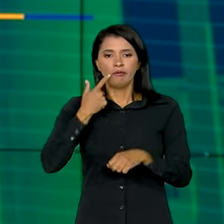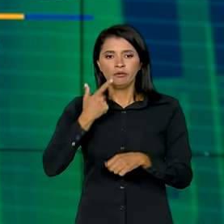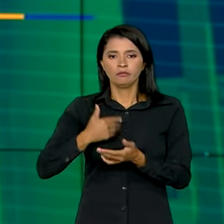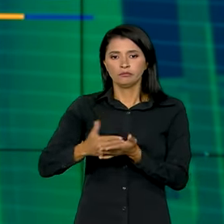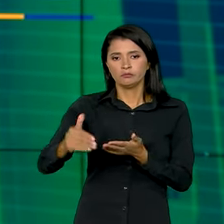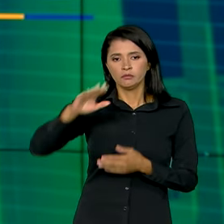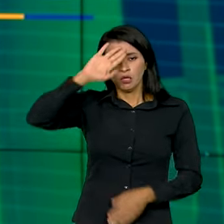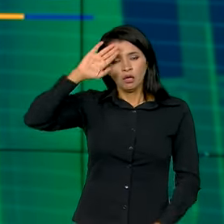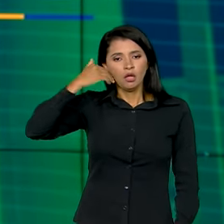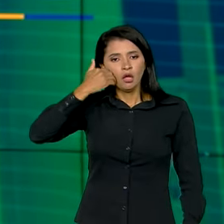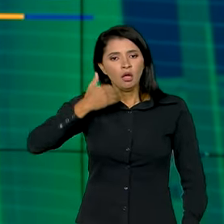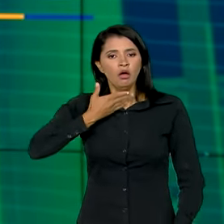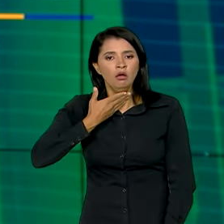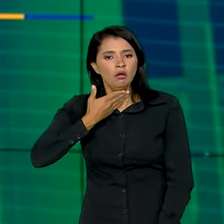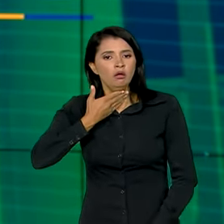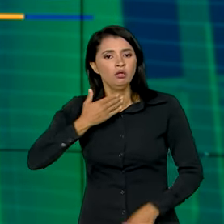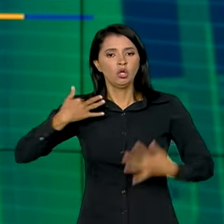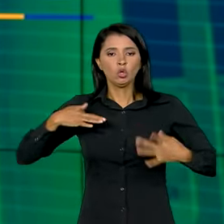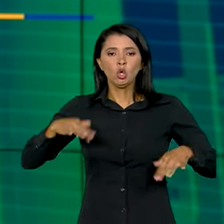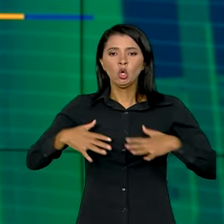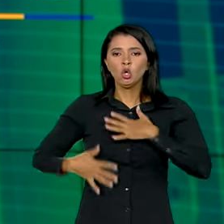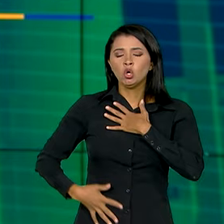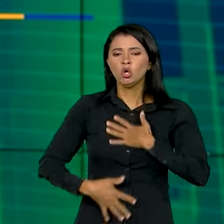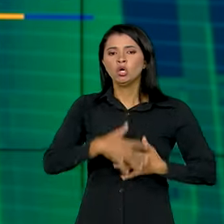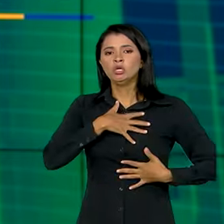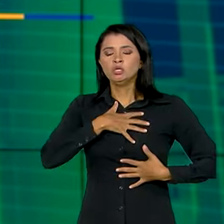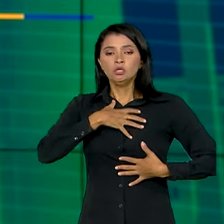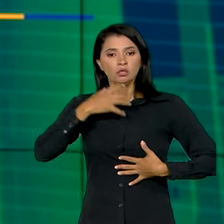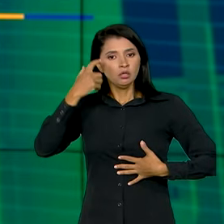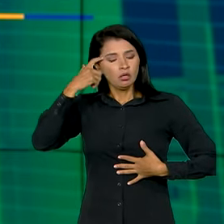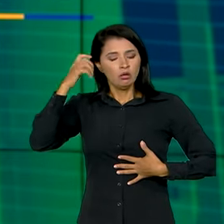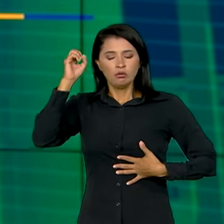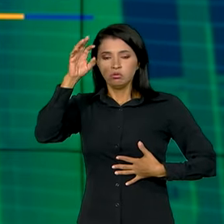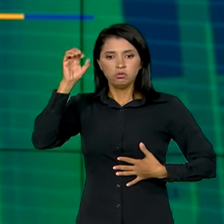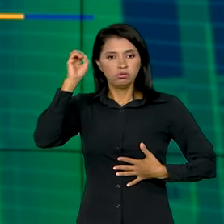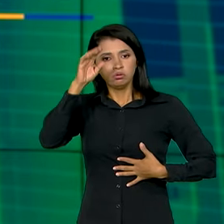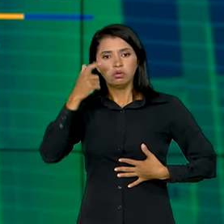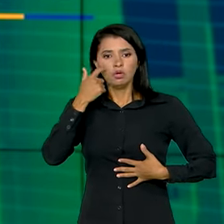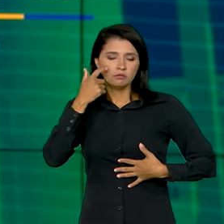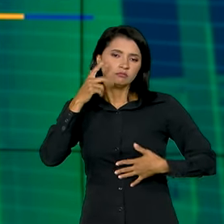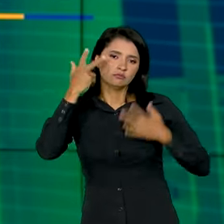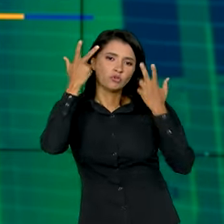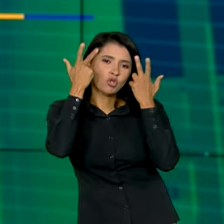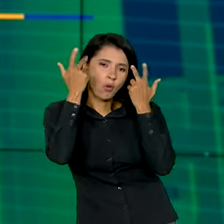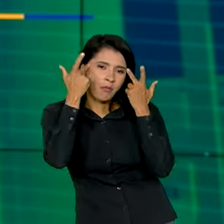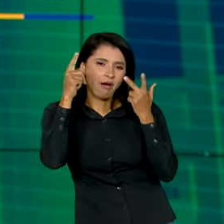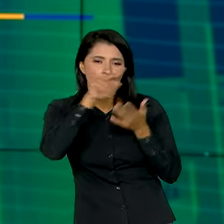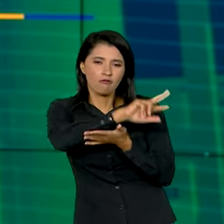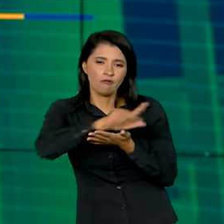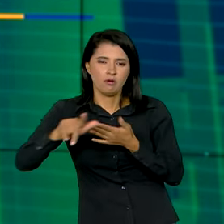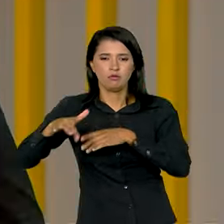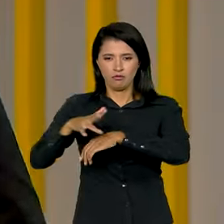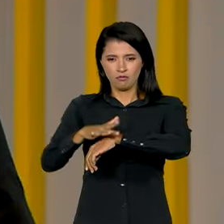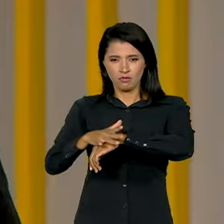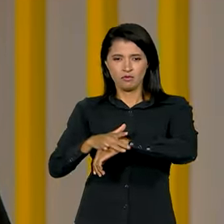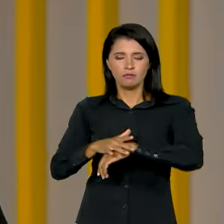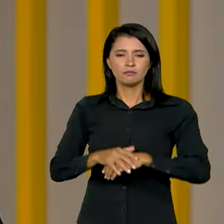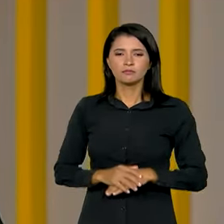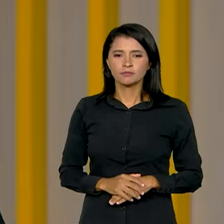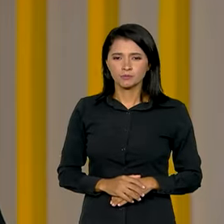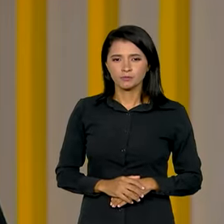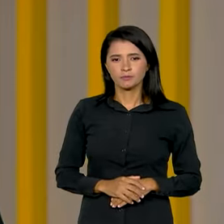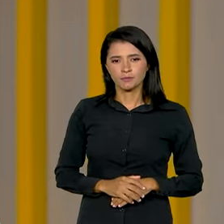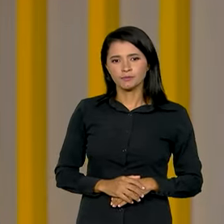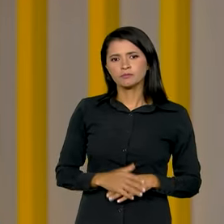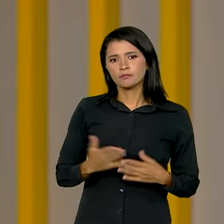febre a tosse dores no corpo e dor de cabeça sintomas comuns de várias doenças